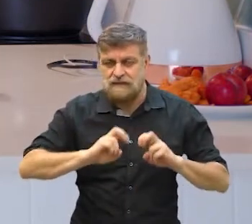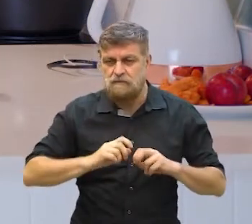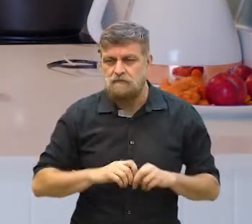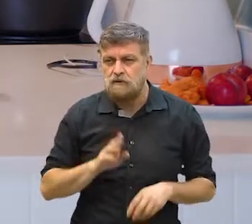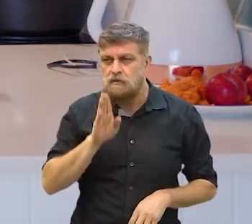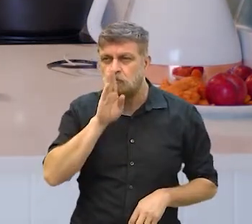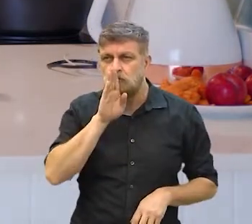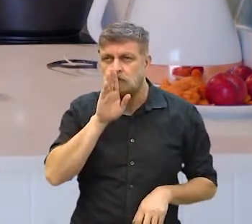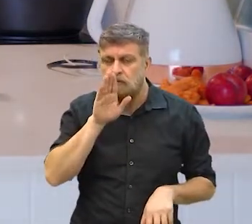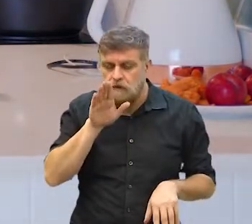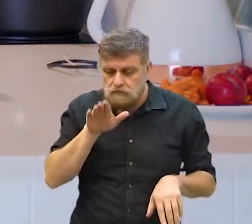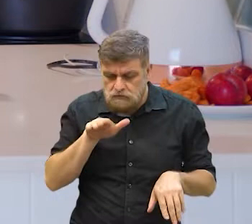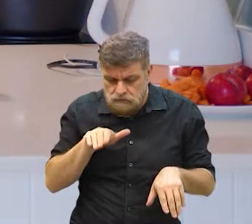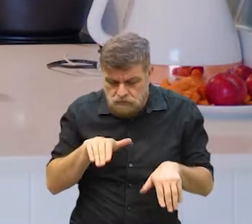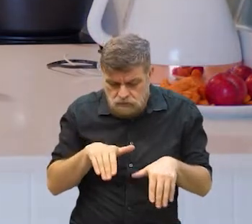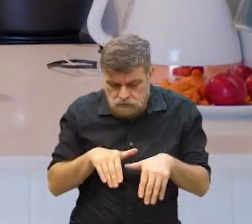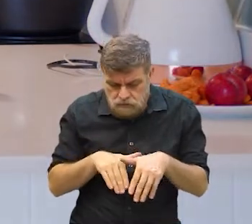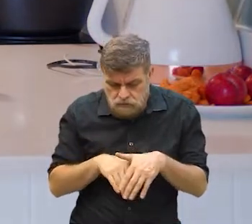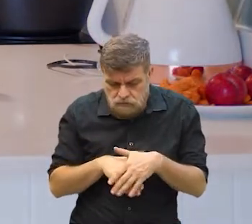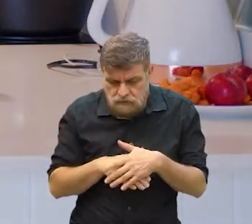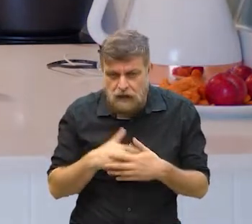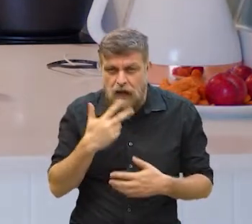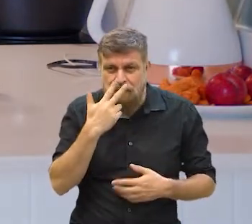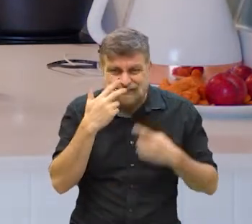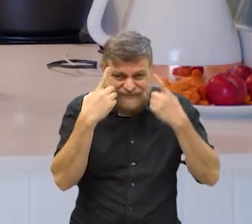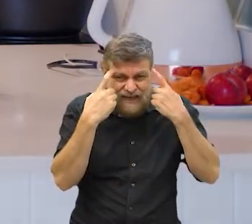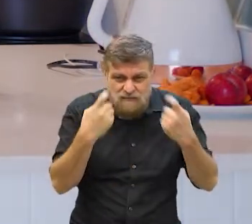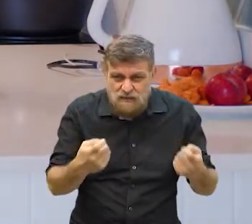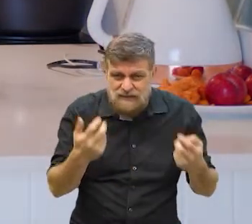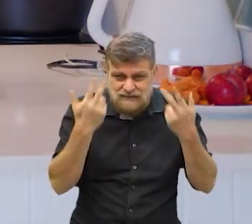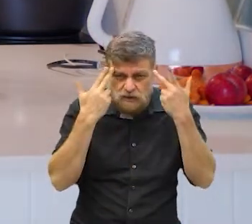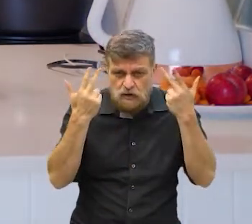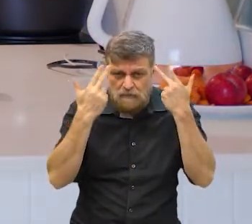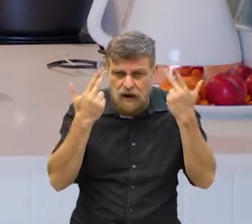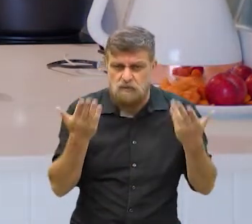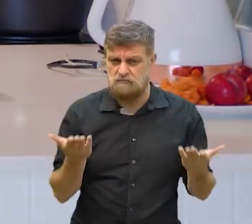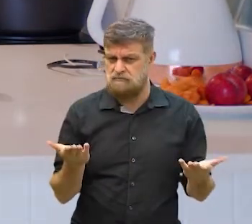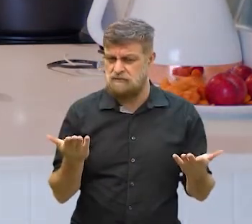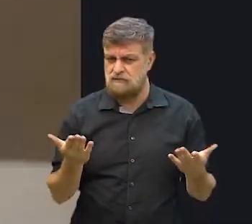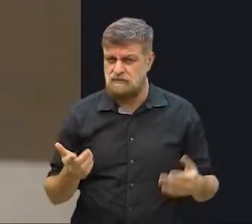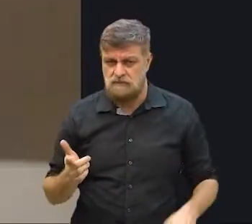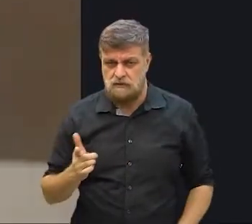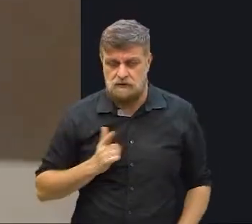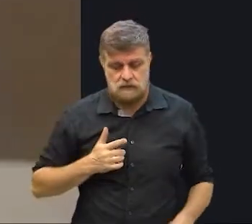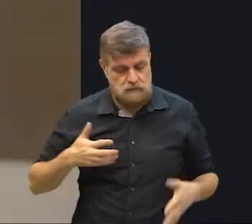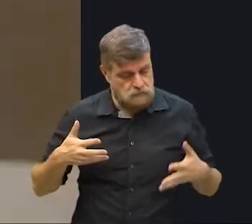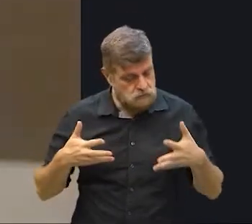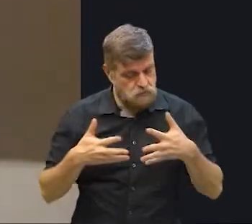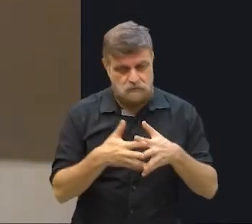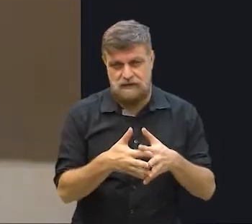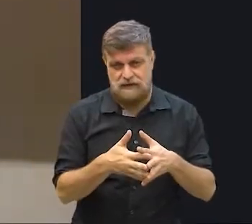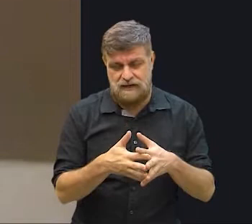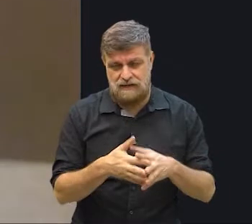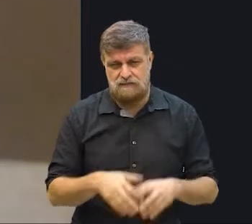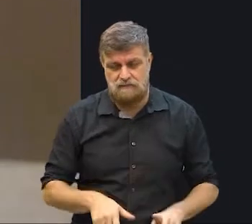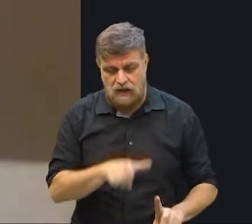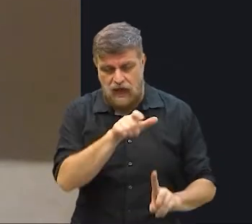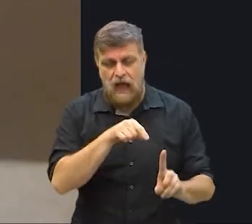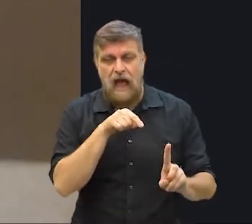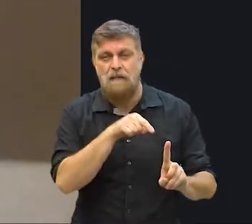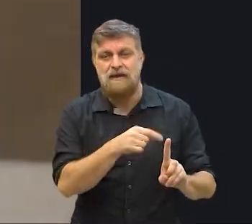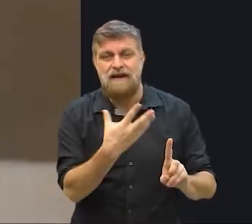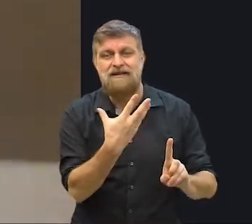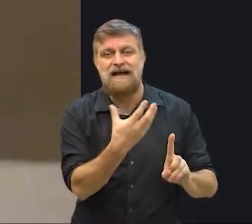vão aceitando essa violência como se fosse alguma coisa natural e normal. É muito complicado